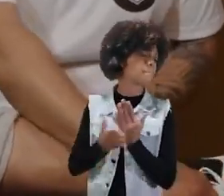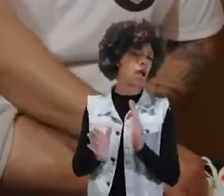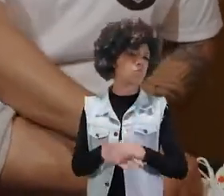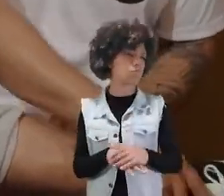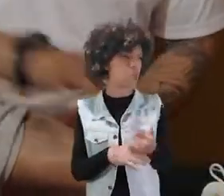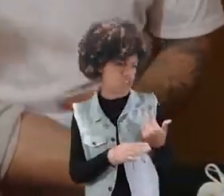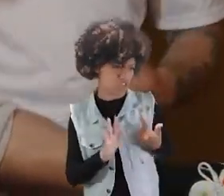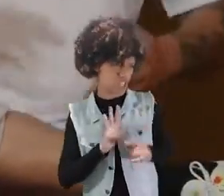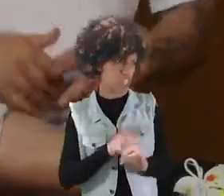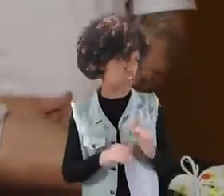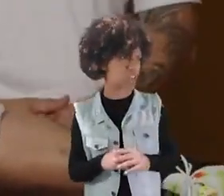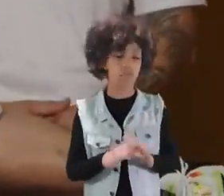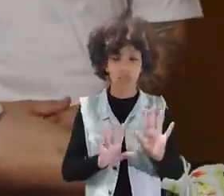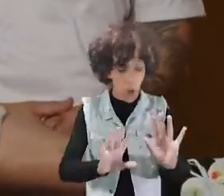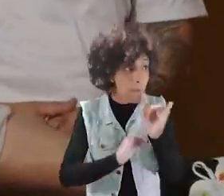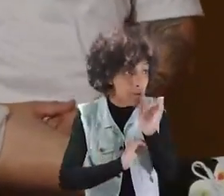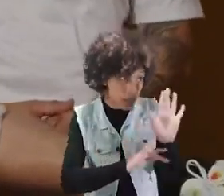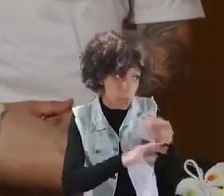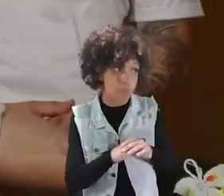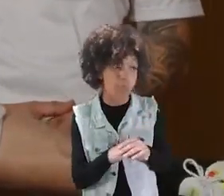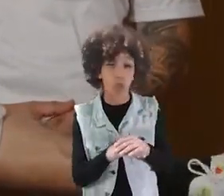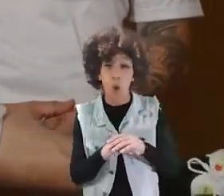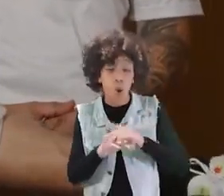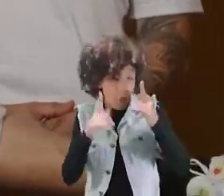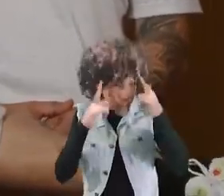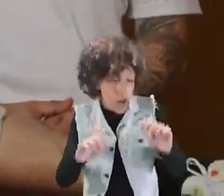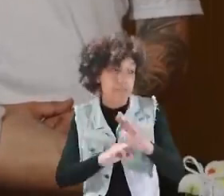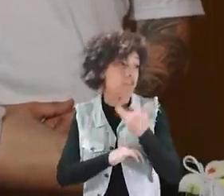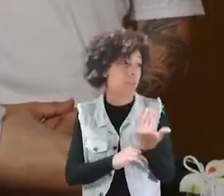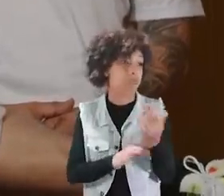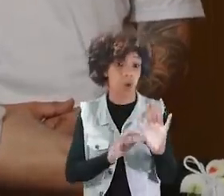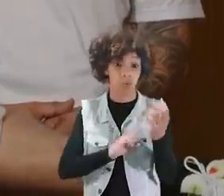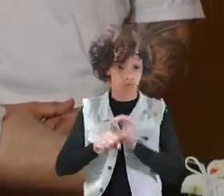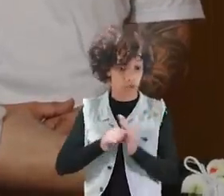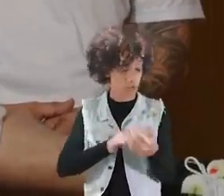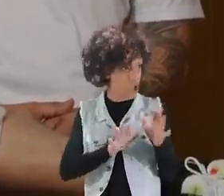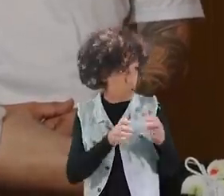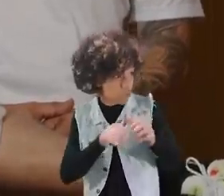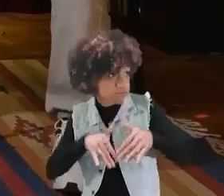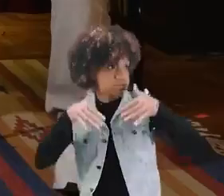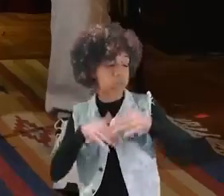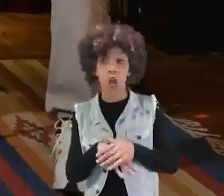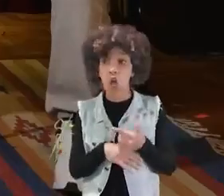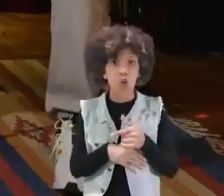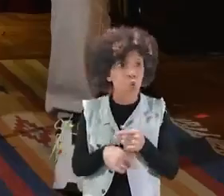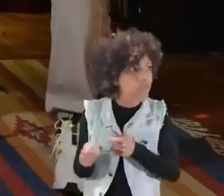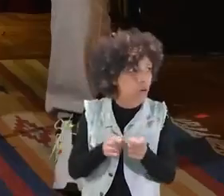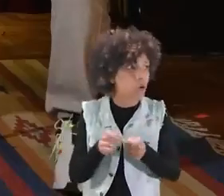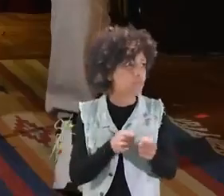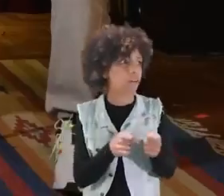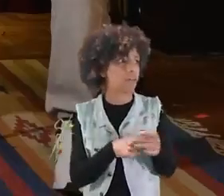vou sair da minha casa para ir você não tá lá pô Olha só maiores itens de violência de morte está acontecendo na padaria de torcida organizada cara e não tá